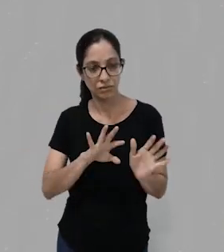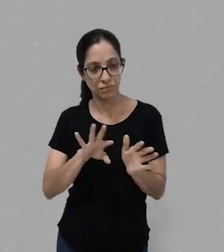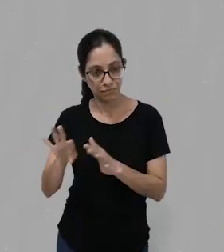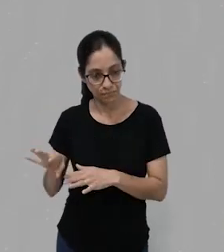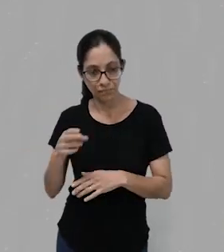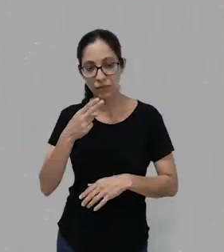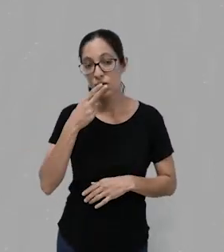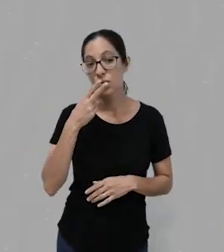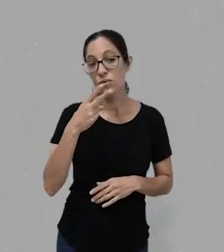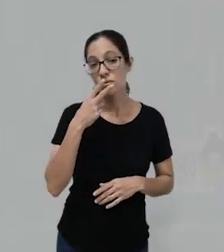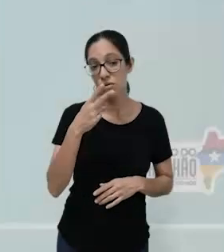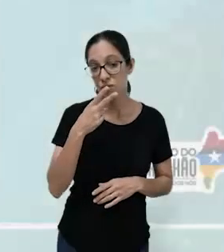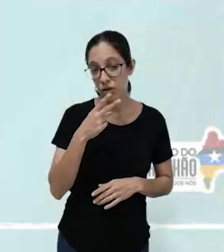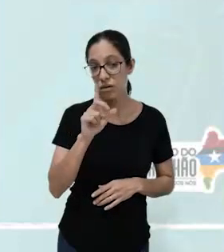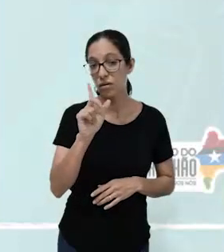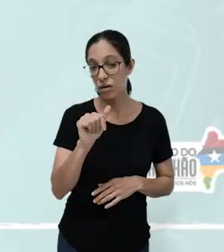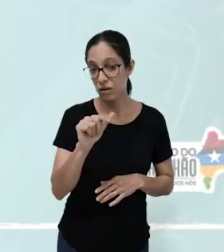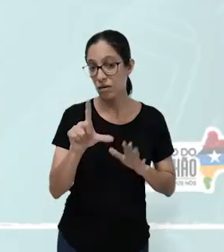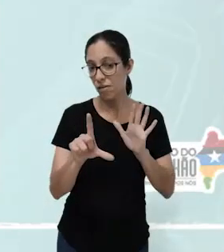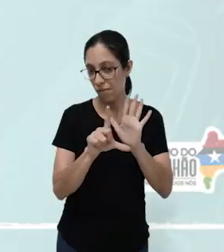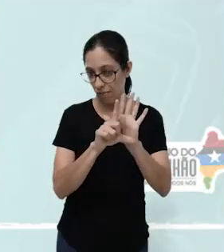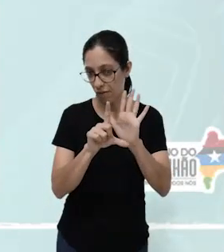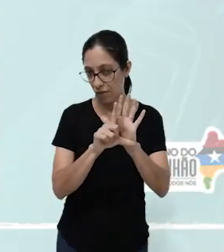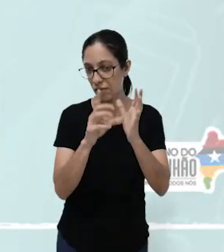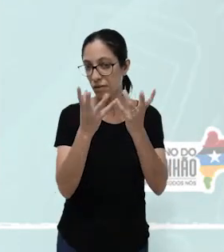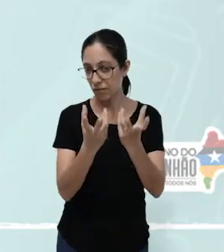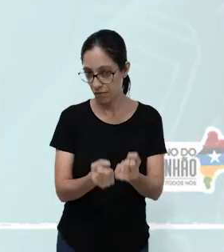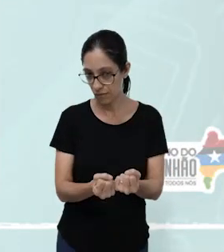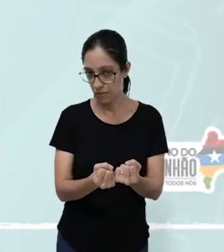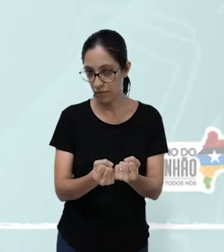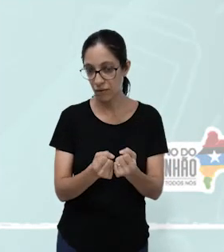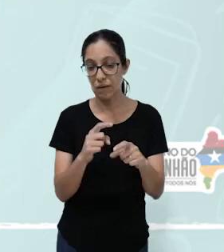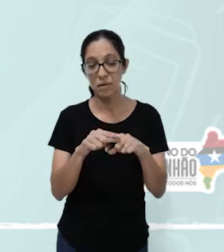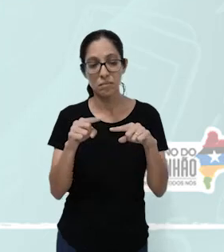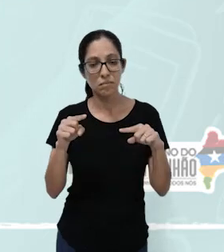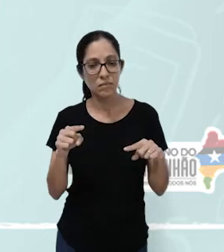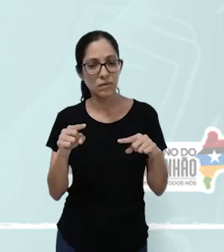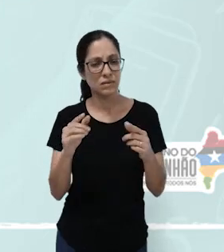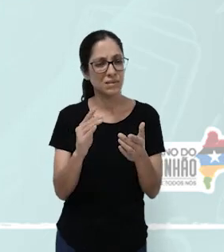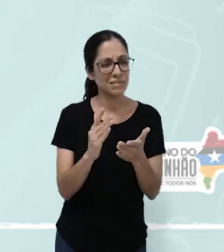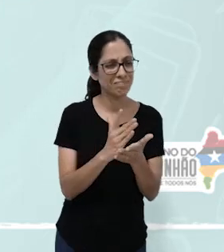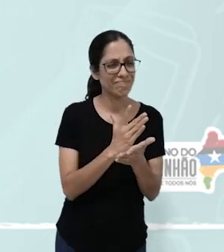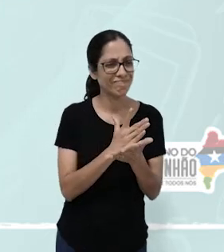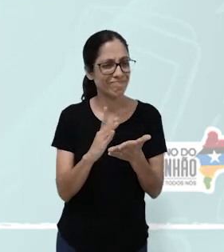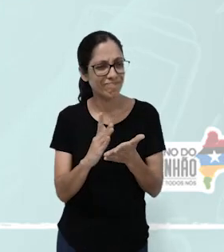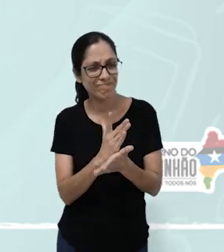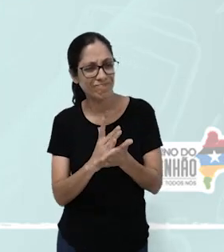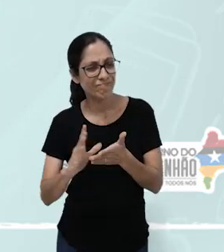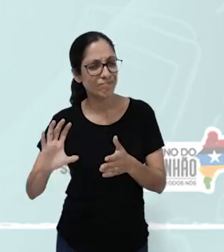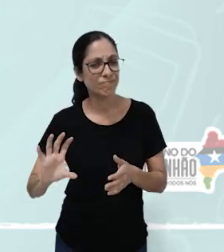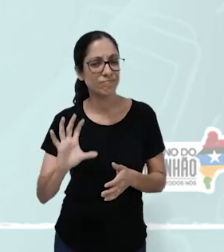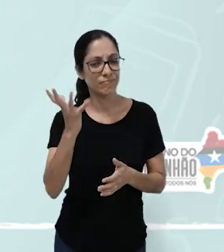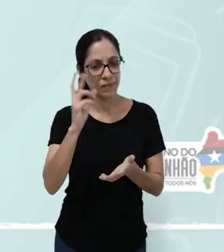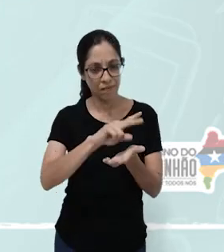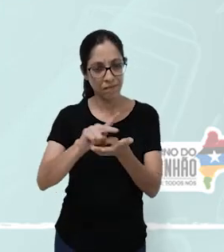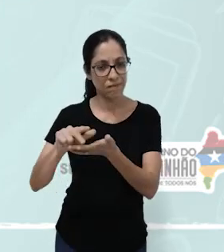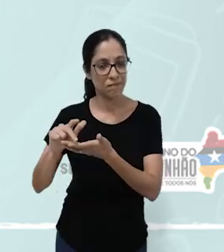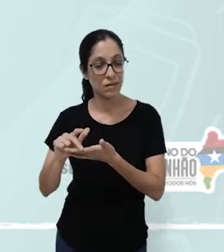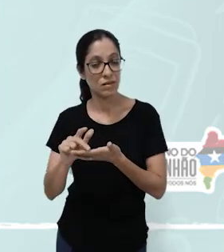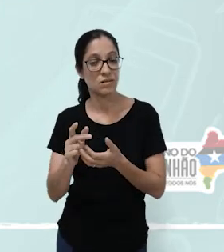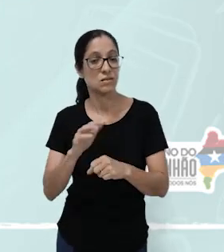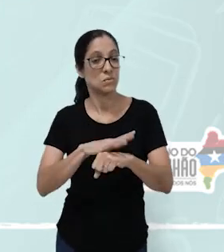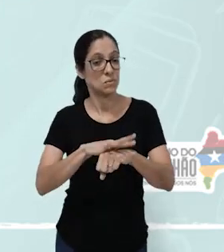galerinha. O cigarro é uma droga lícita, no entanto, é causadora de diversas enfermidades. O cigarro é constituído